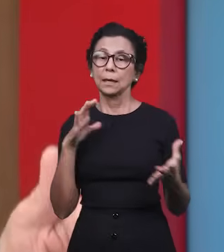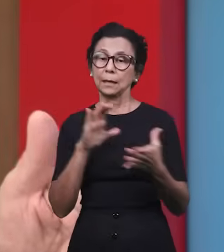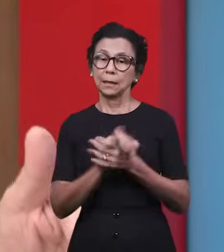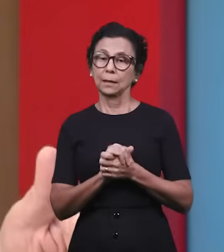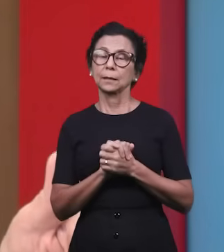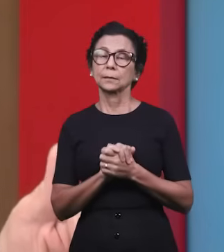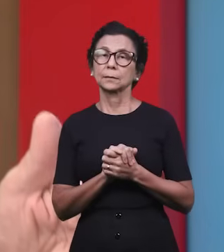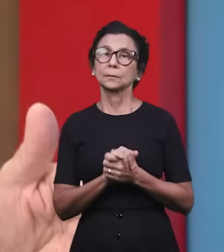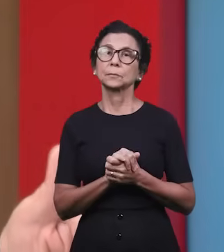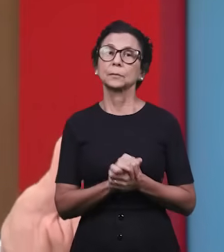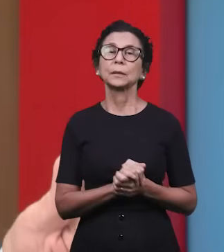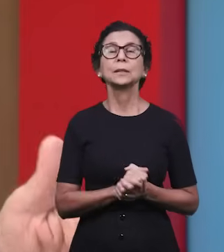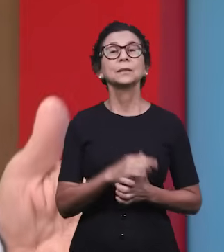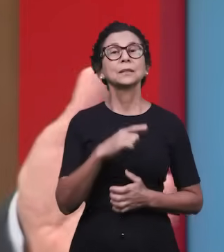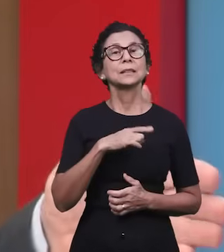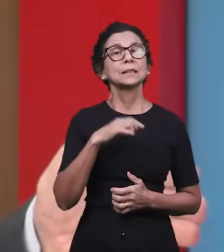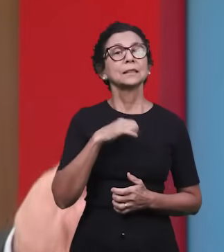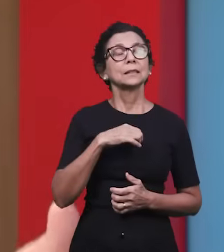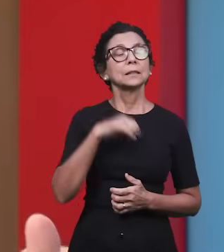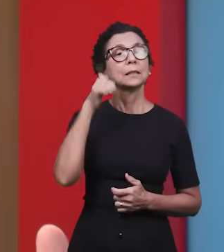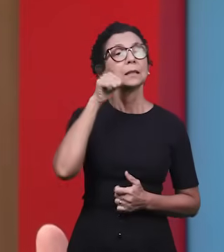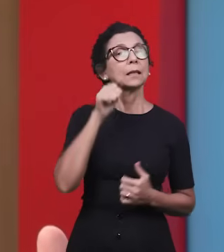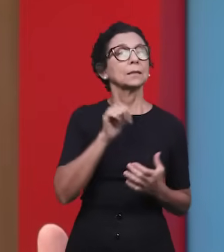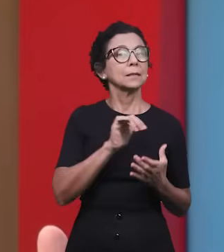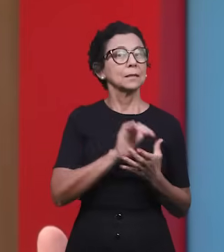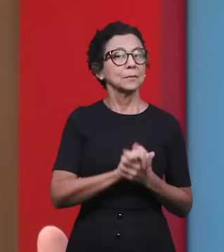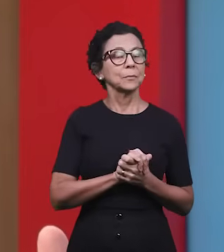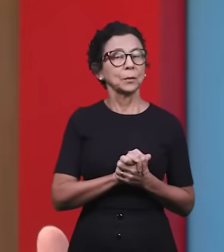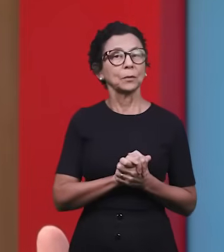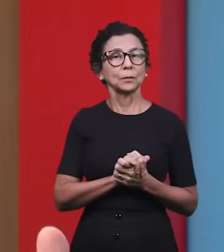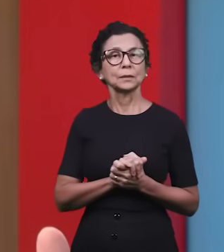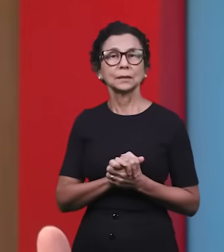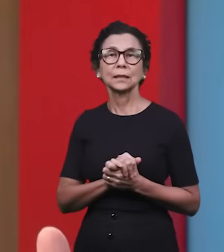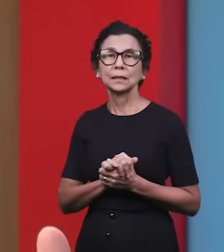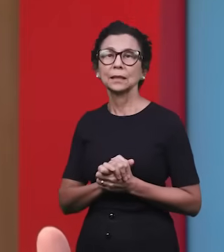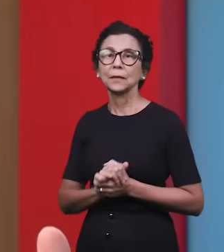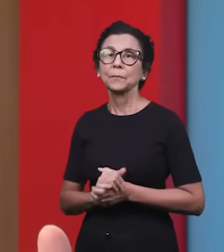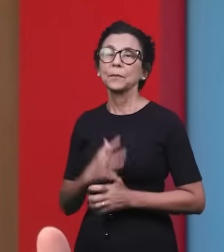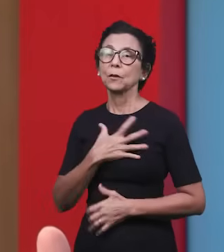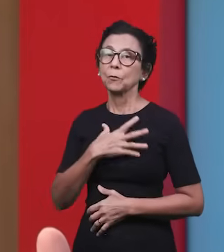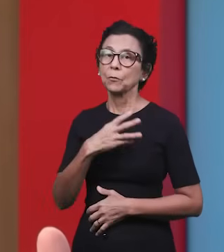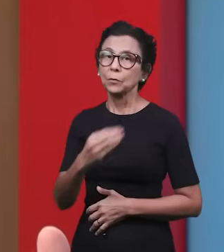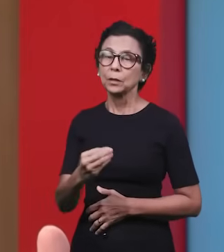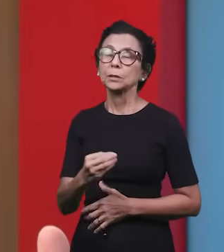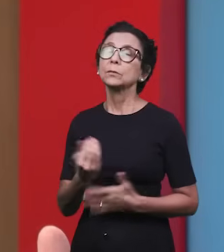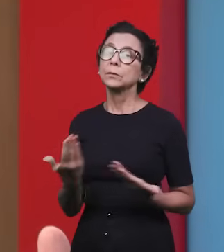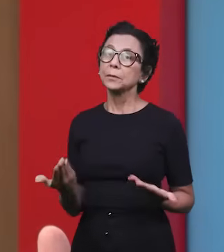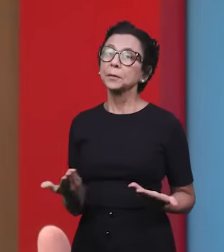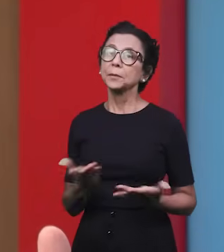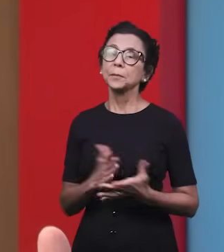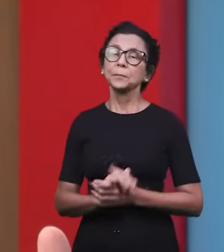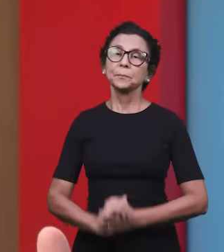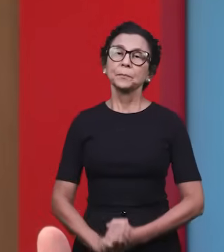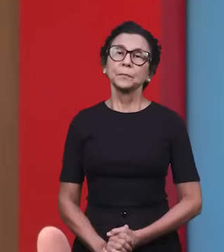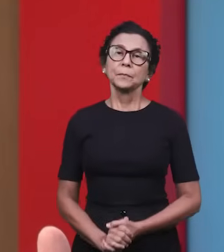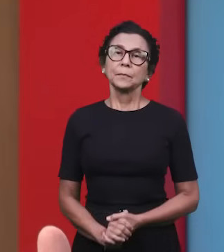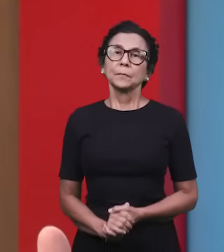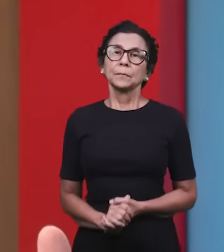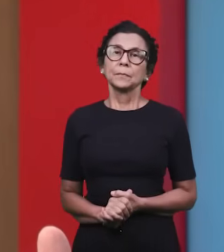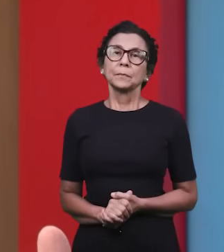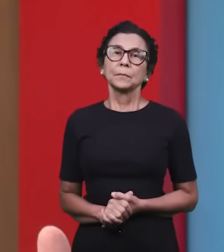ter ali a sua esposa e a bênção de Deus de filhos, né? Mas